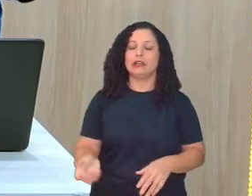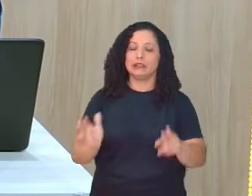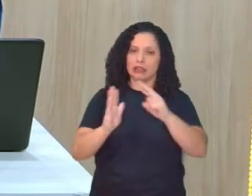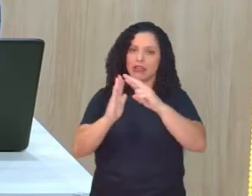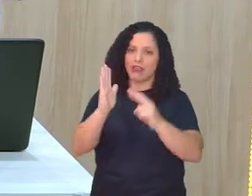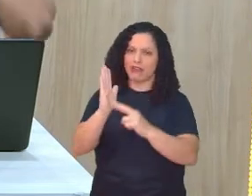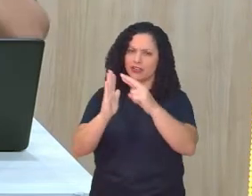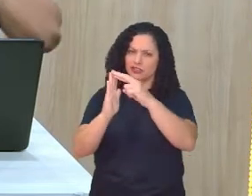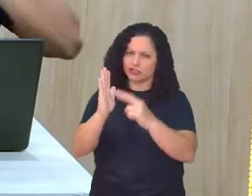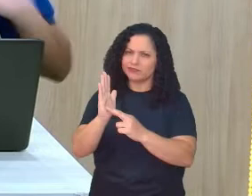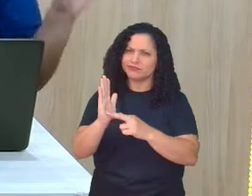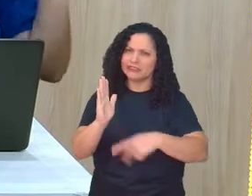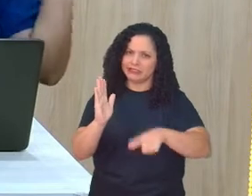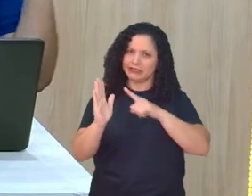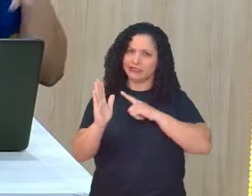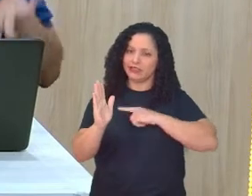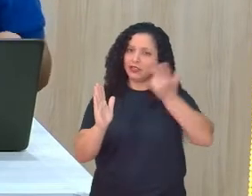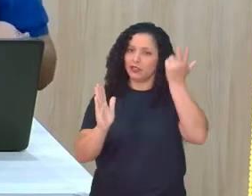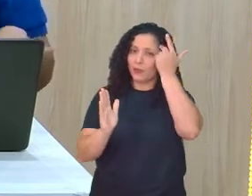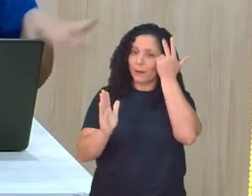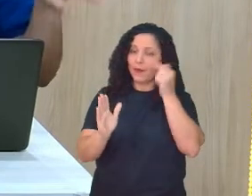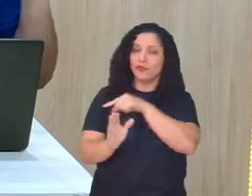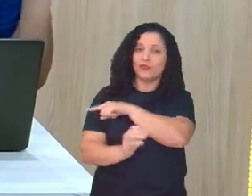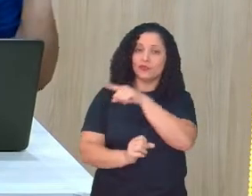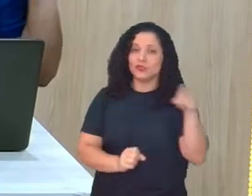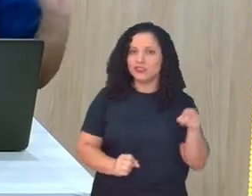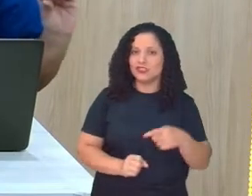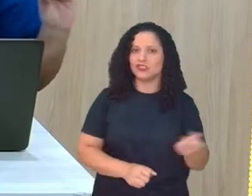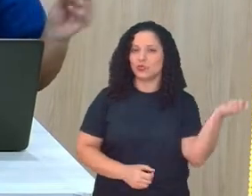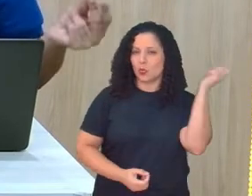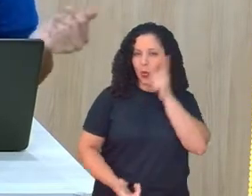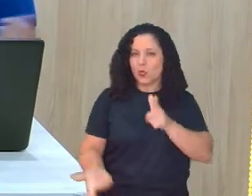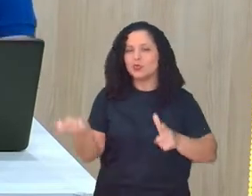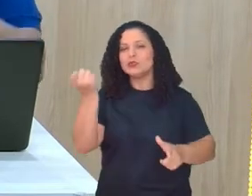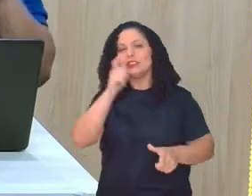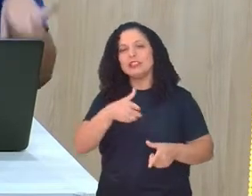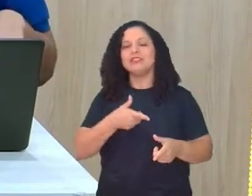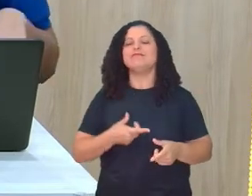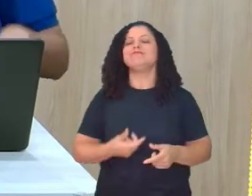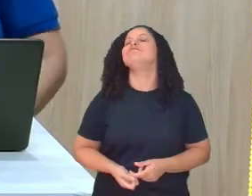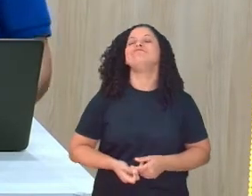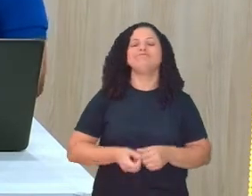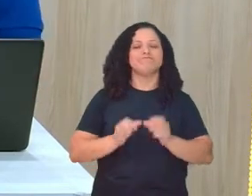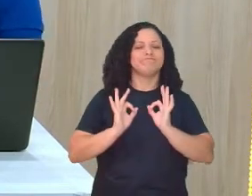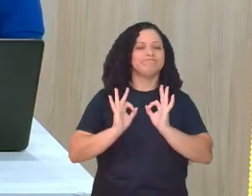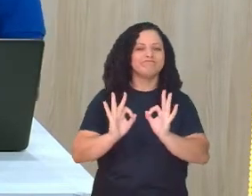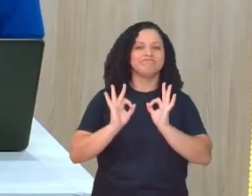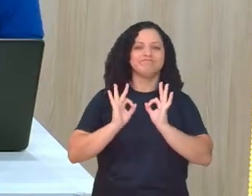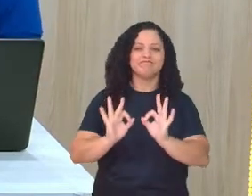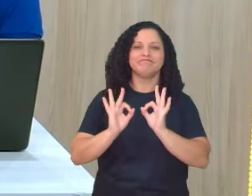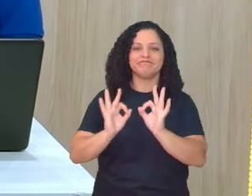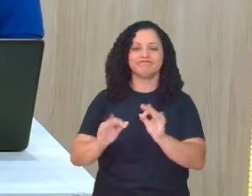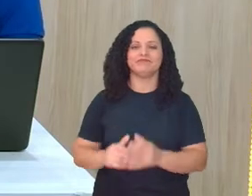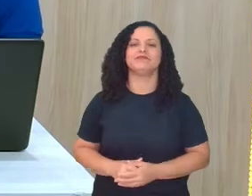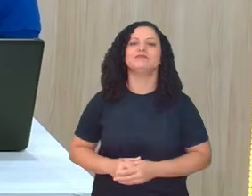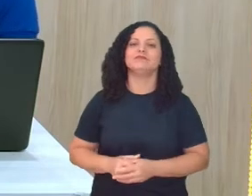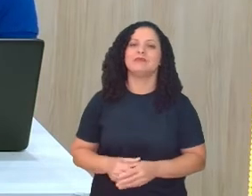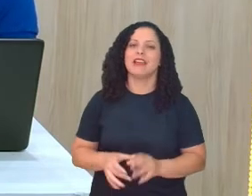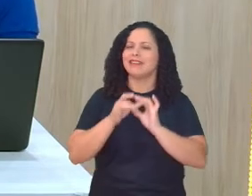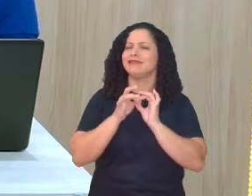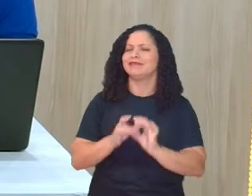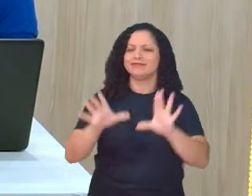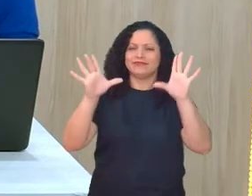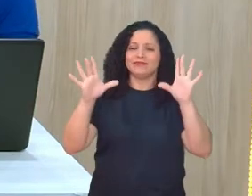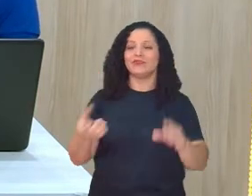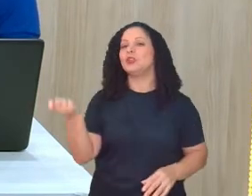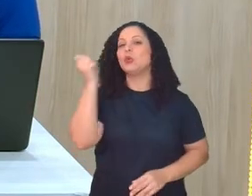regra. Que aí, gente, vocês quando estiverem dominando isso, nada para vocês. Foi, você vai